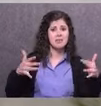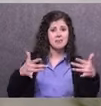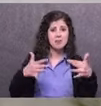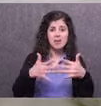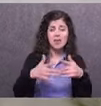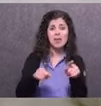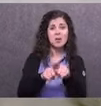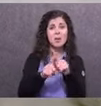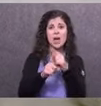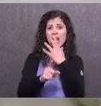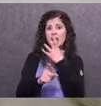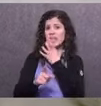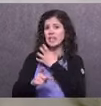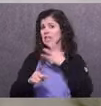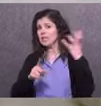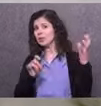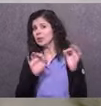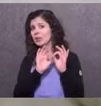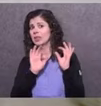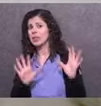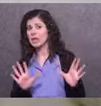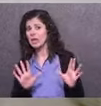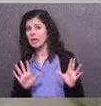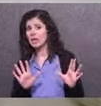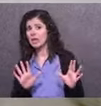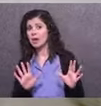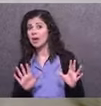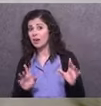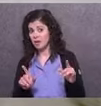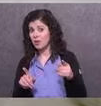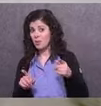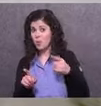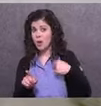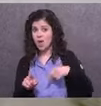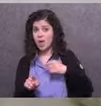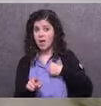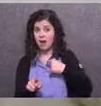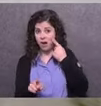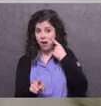Não é esta a nossa experiência?